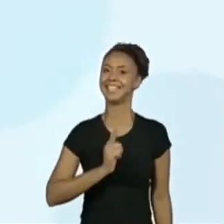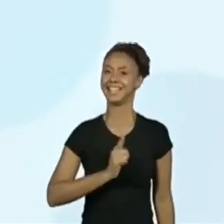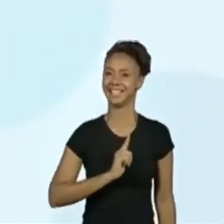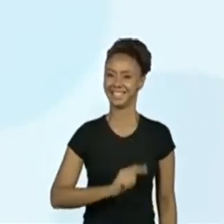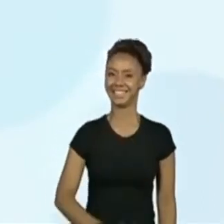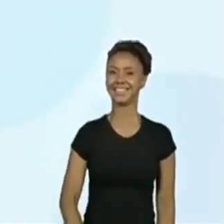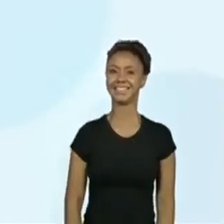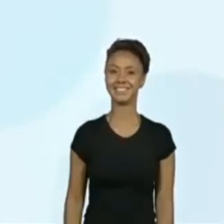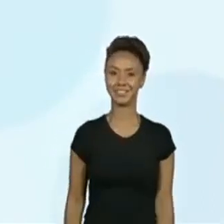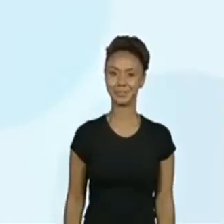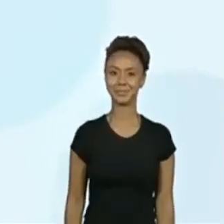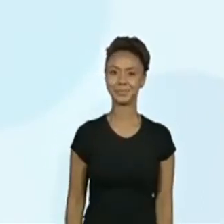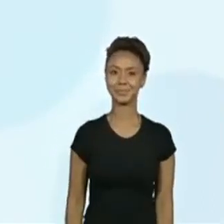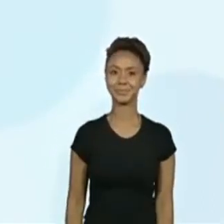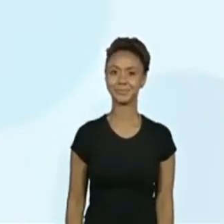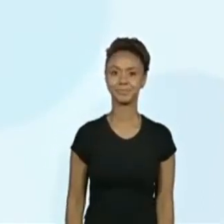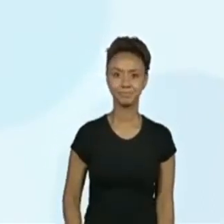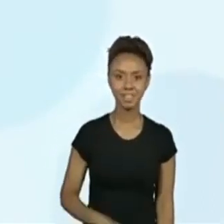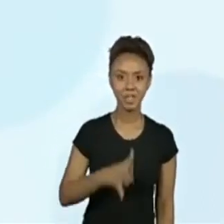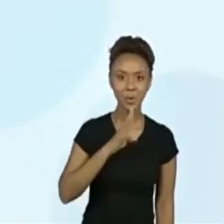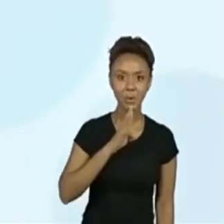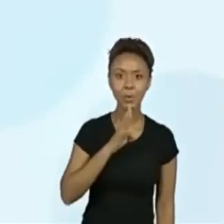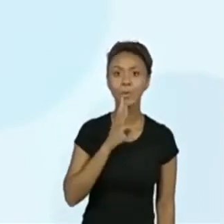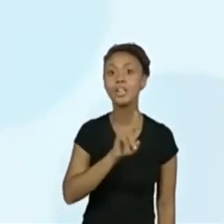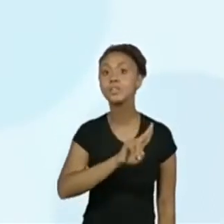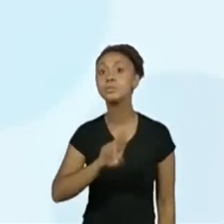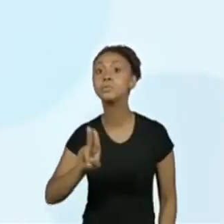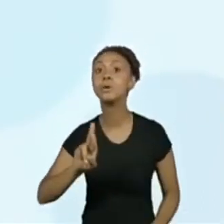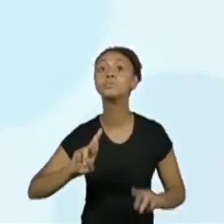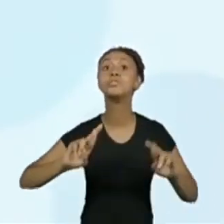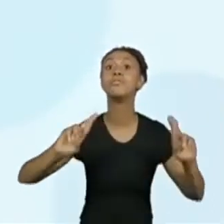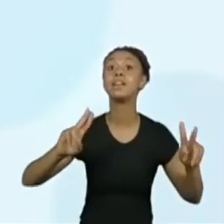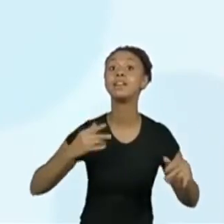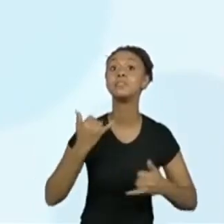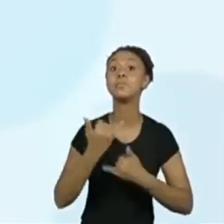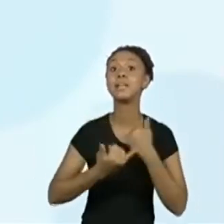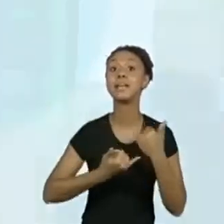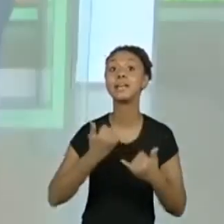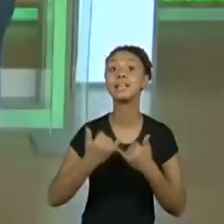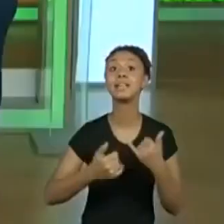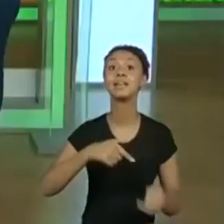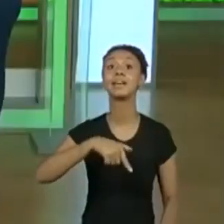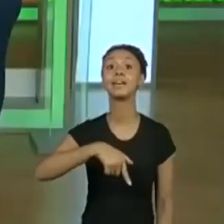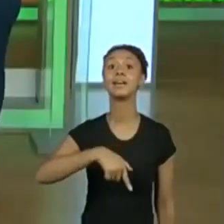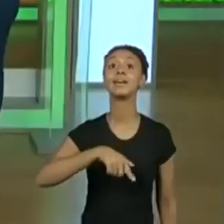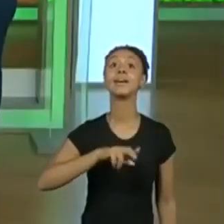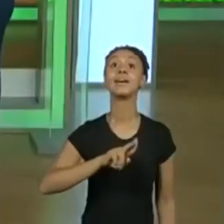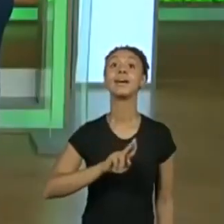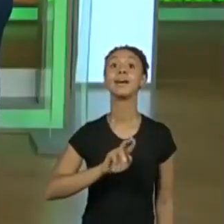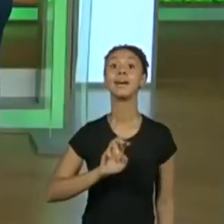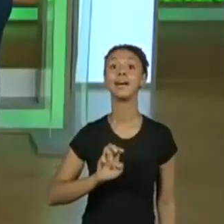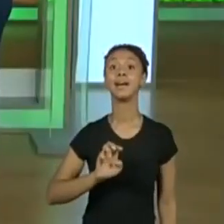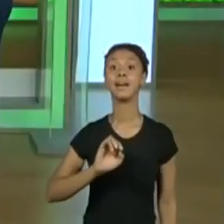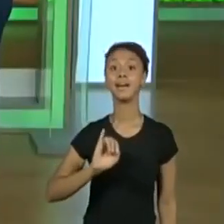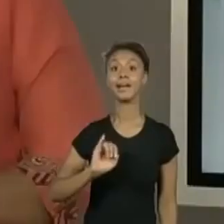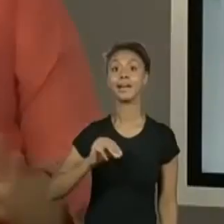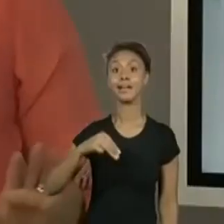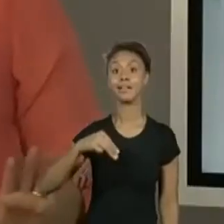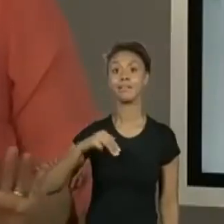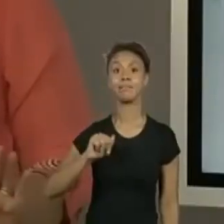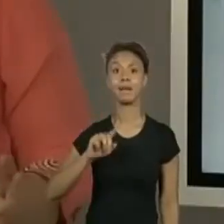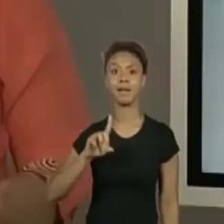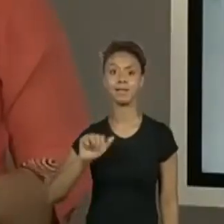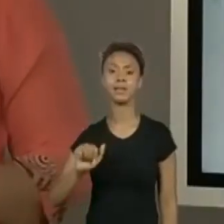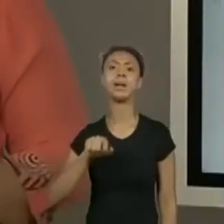Carimbada. Vocês conhecem por outro nome? A brincadeira queimada, como é o nome aí na sua região?